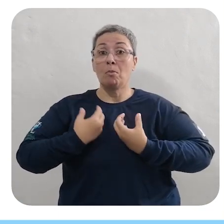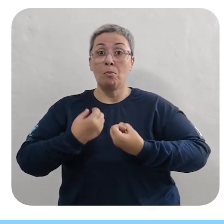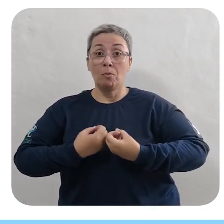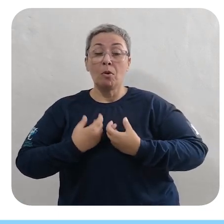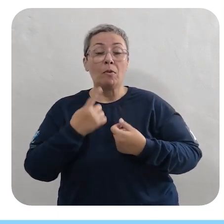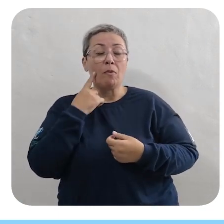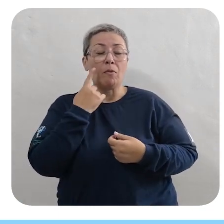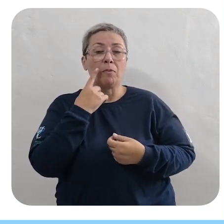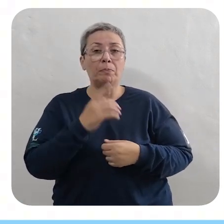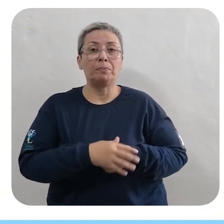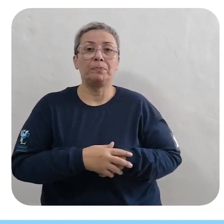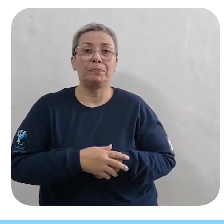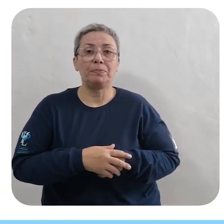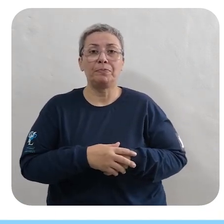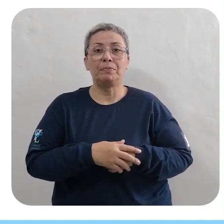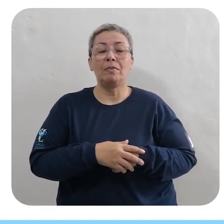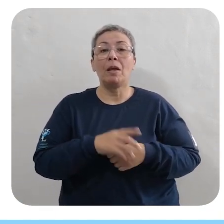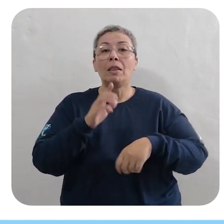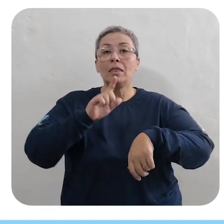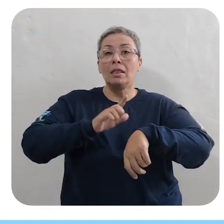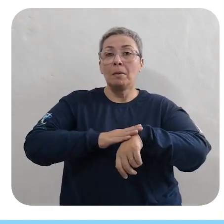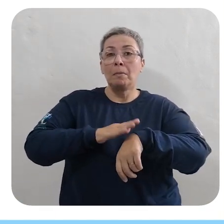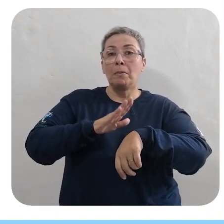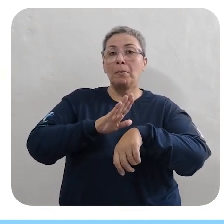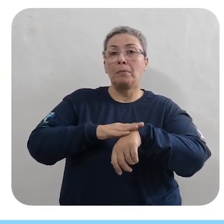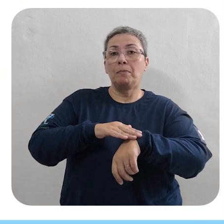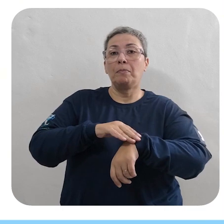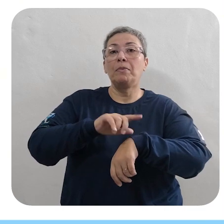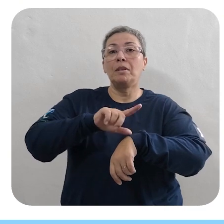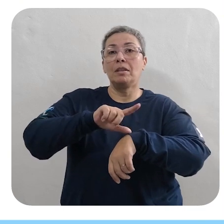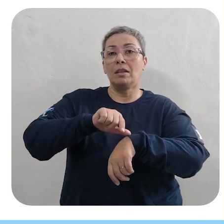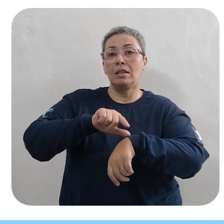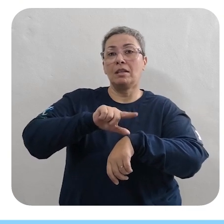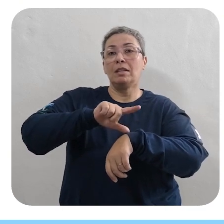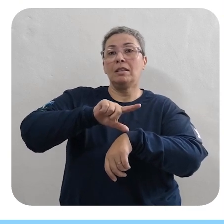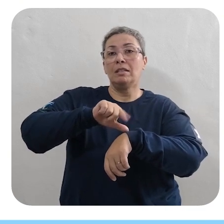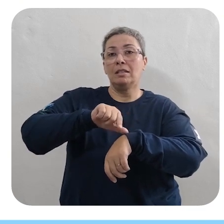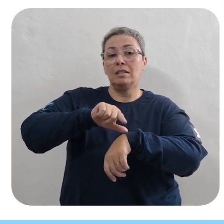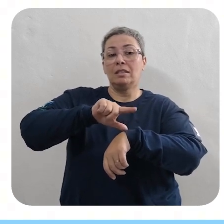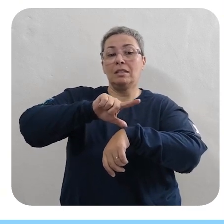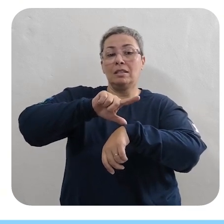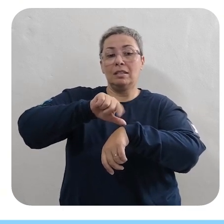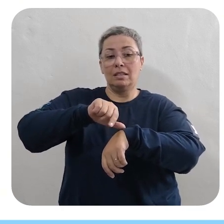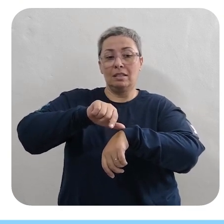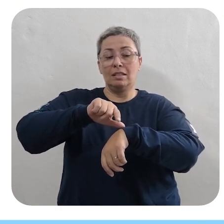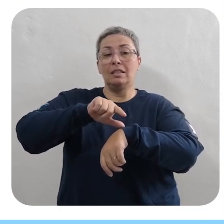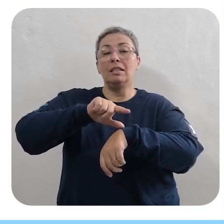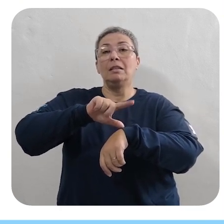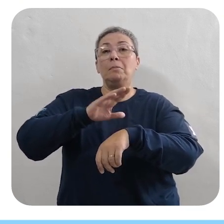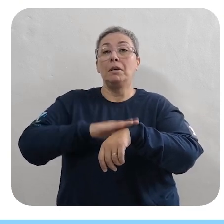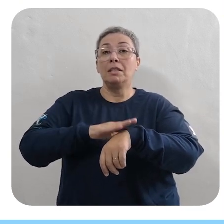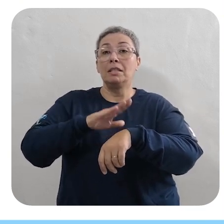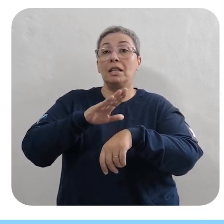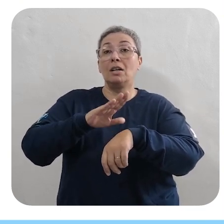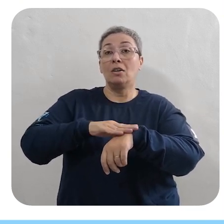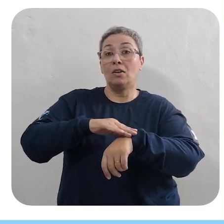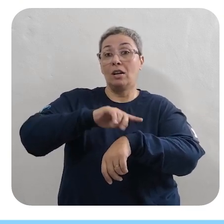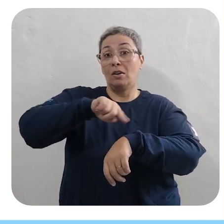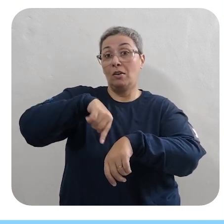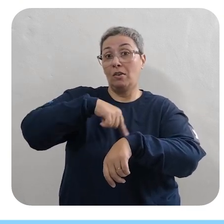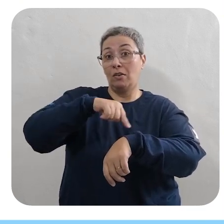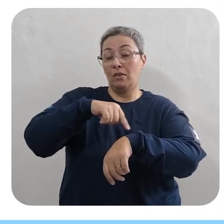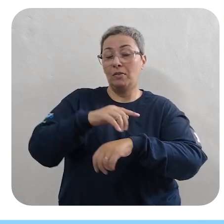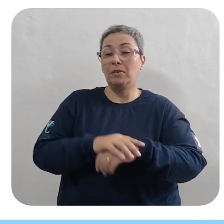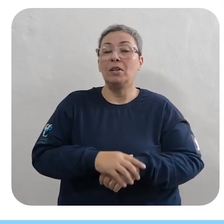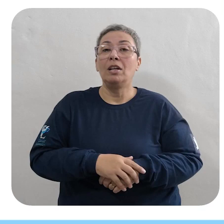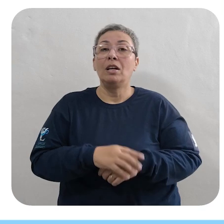um trecho do poema. Vamos lá? Passa tempo, tic-tac,